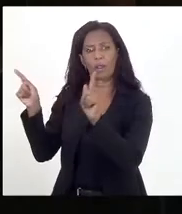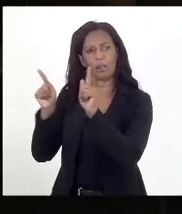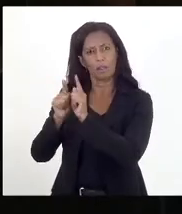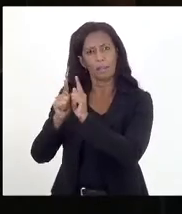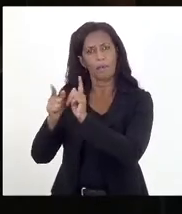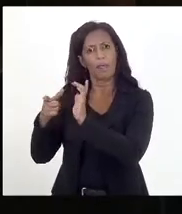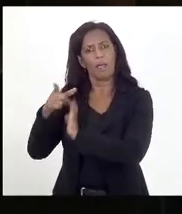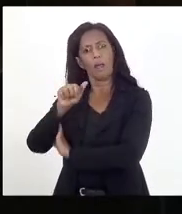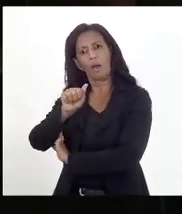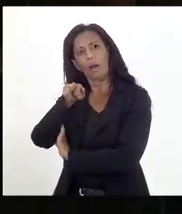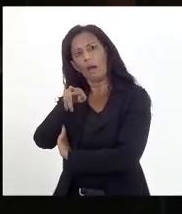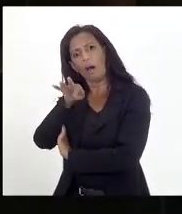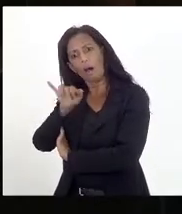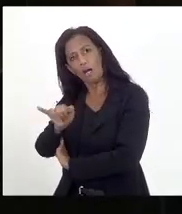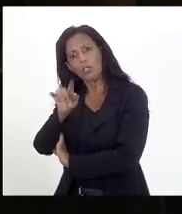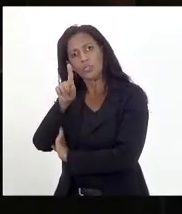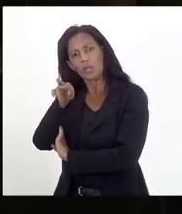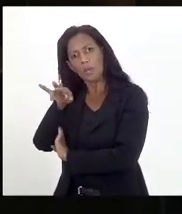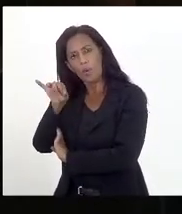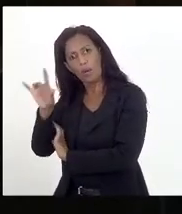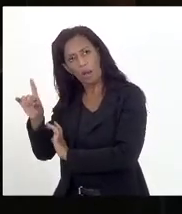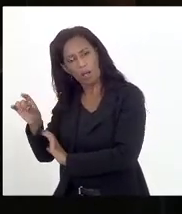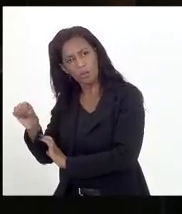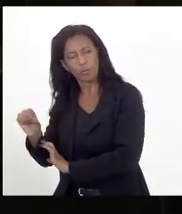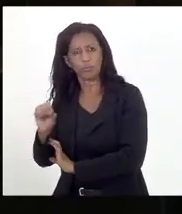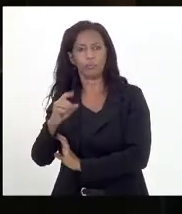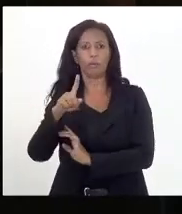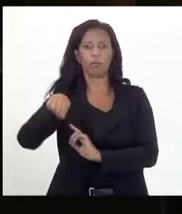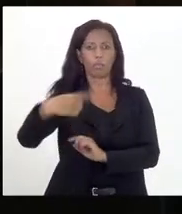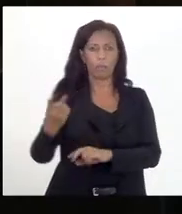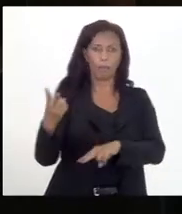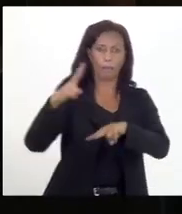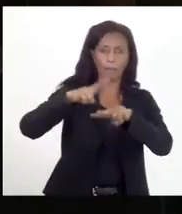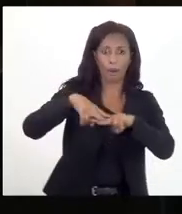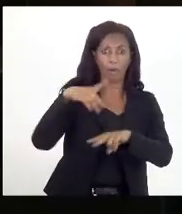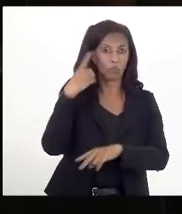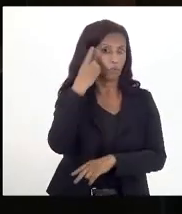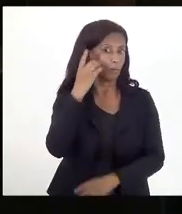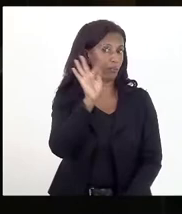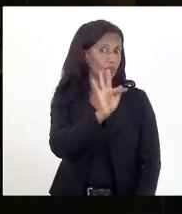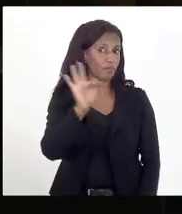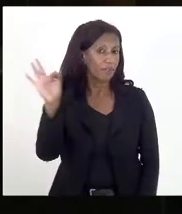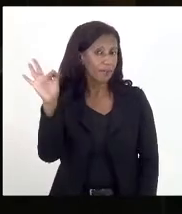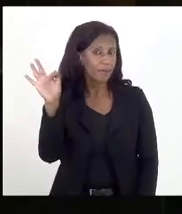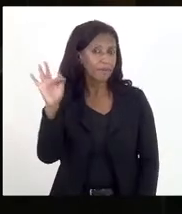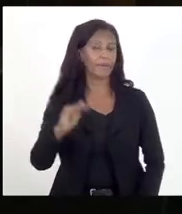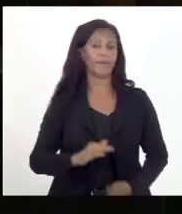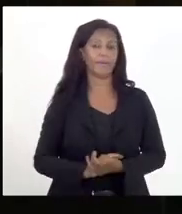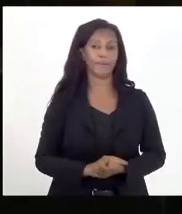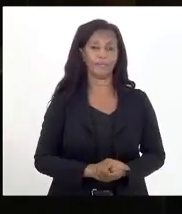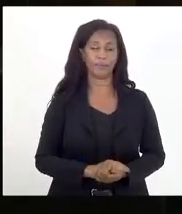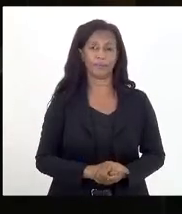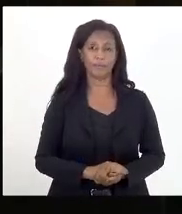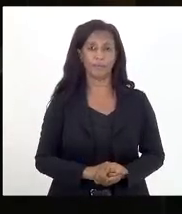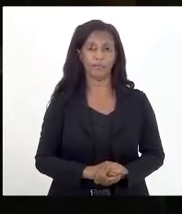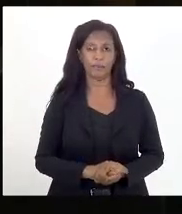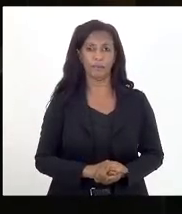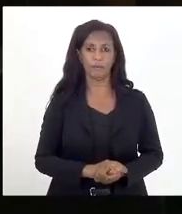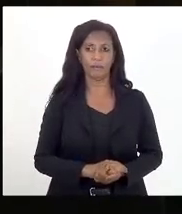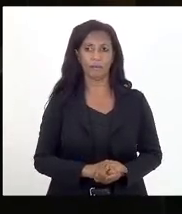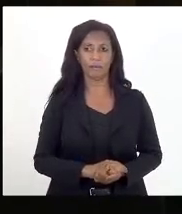antidemocráticos depois da prisão de um deputado federal e